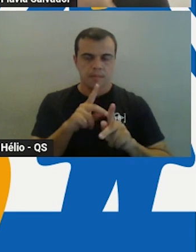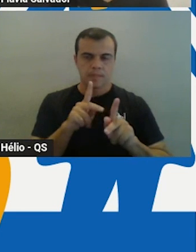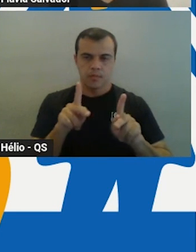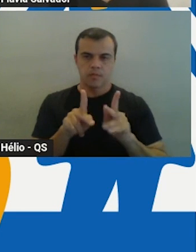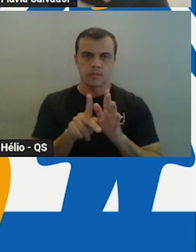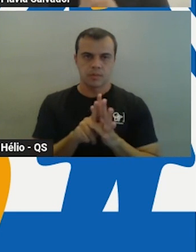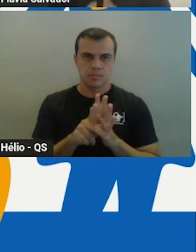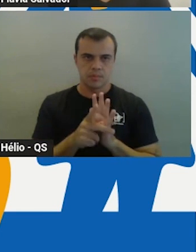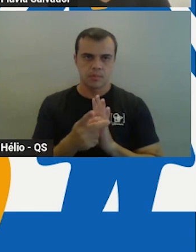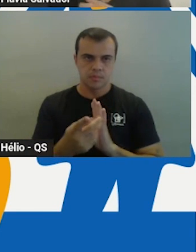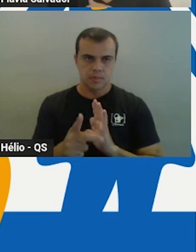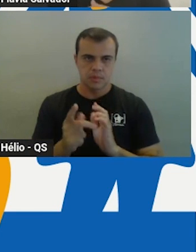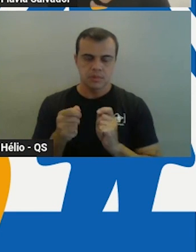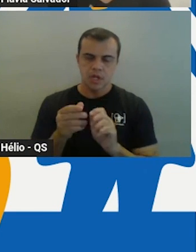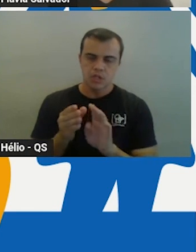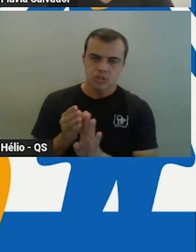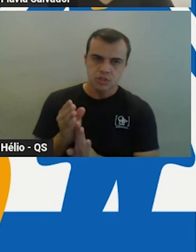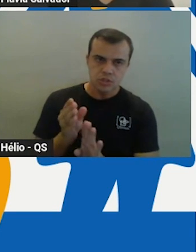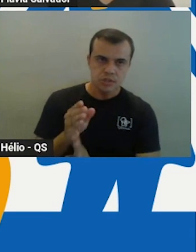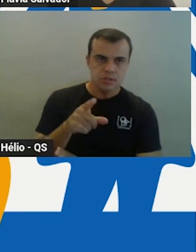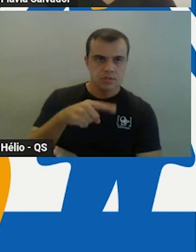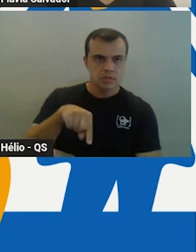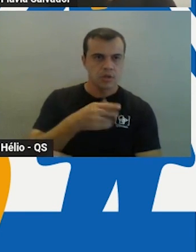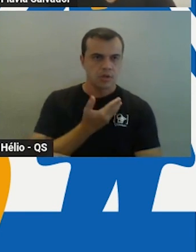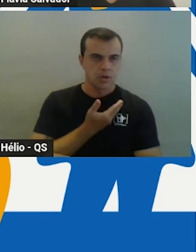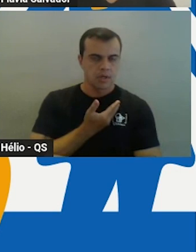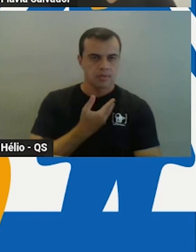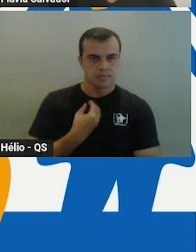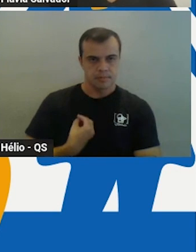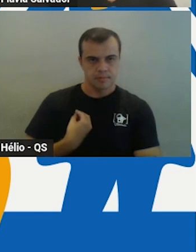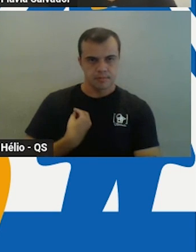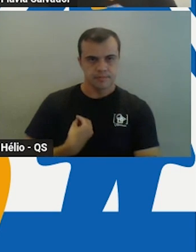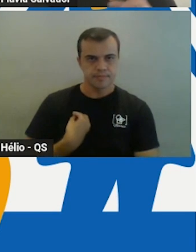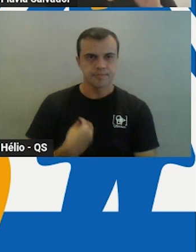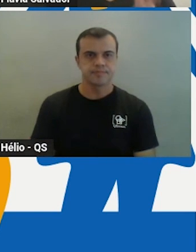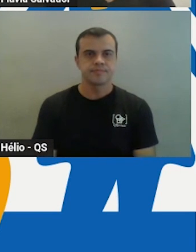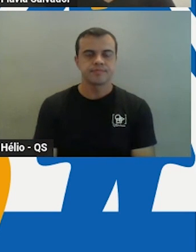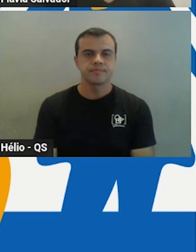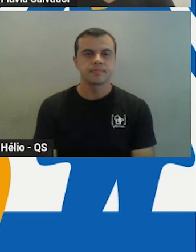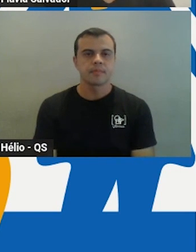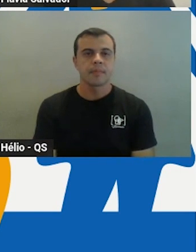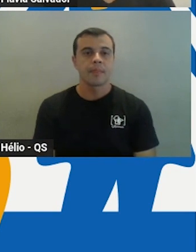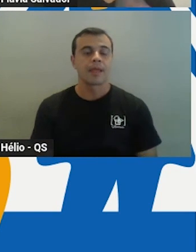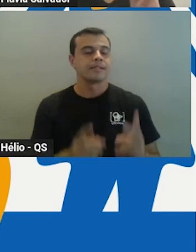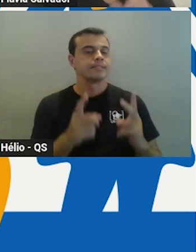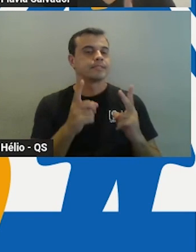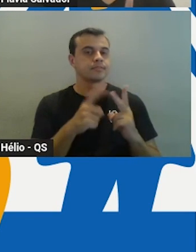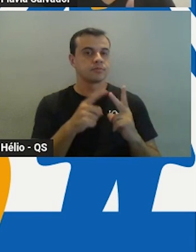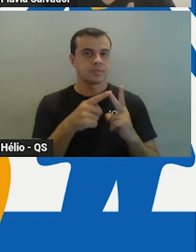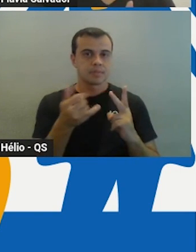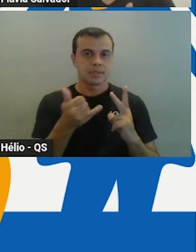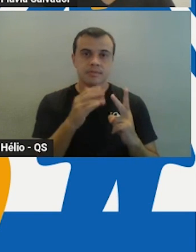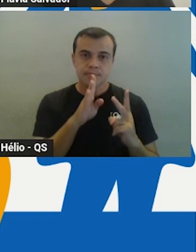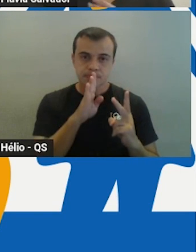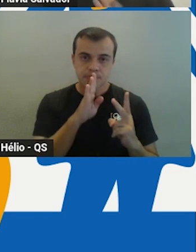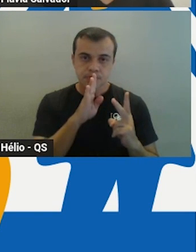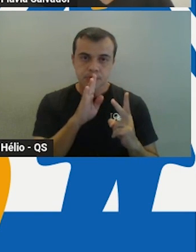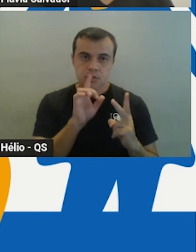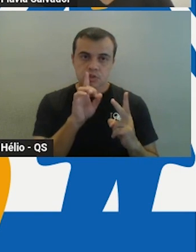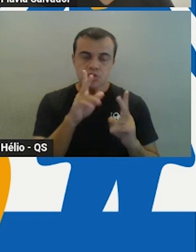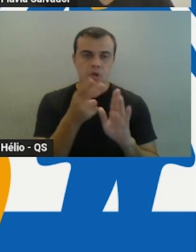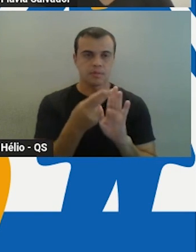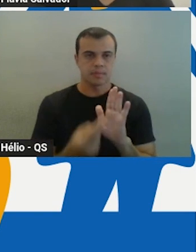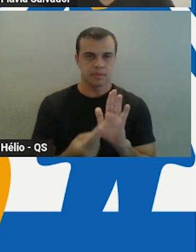ainda vai dar dicas para os colegas participantes. Segunda brincadeira, silêncio,